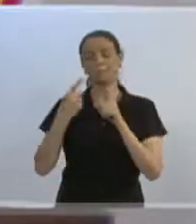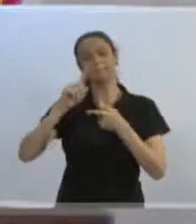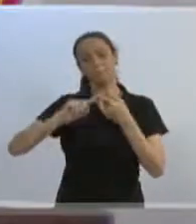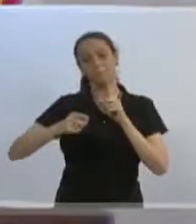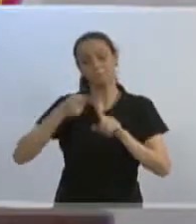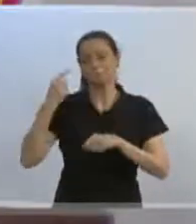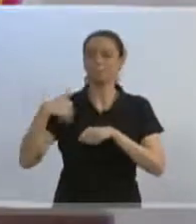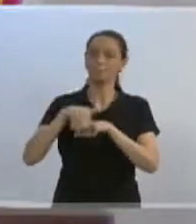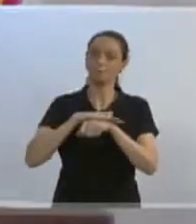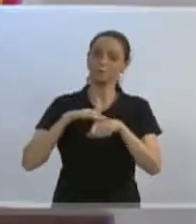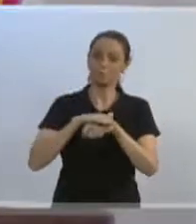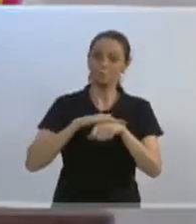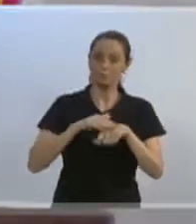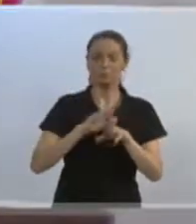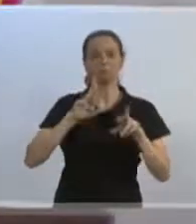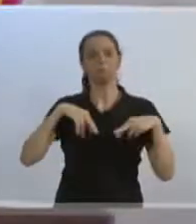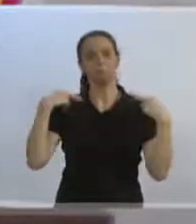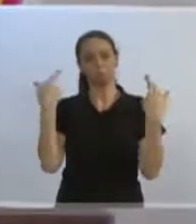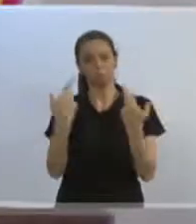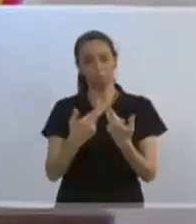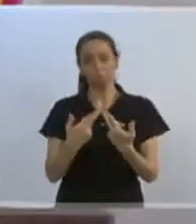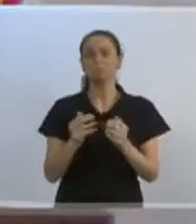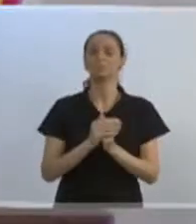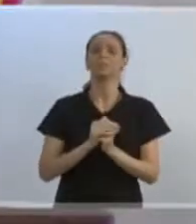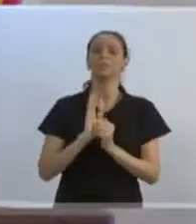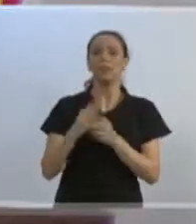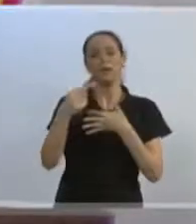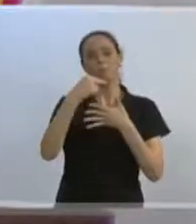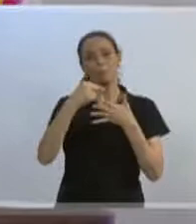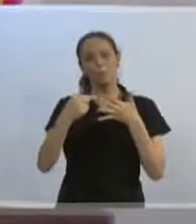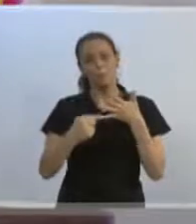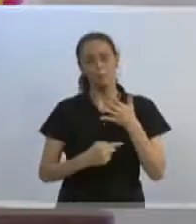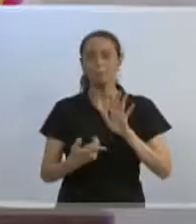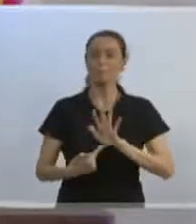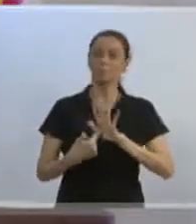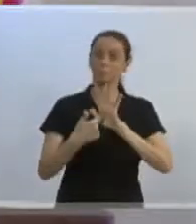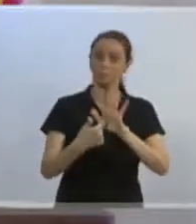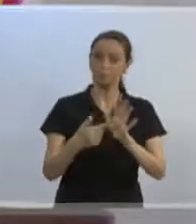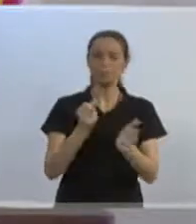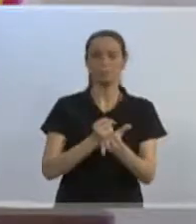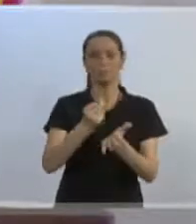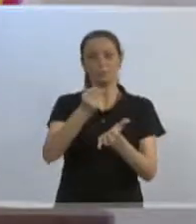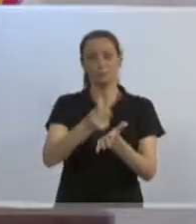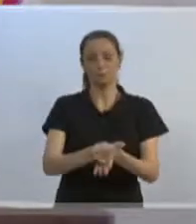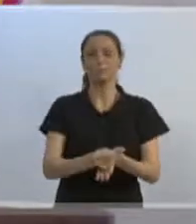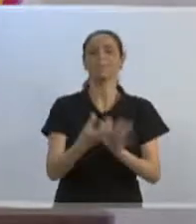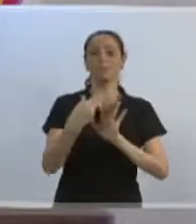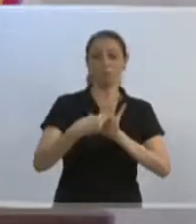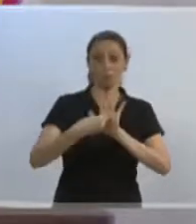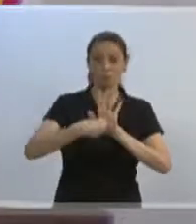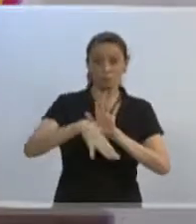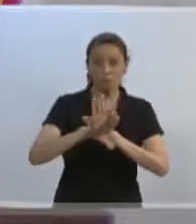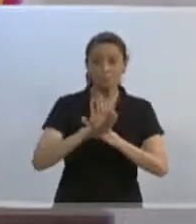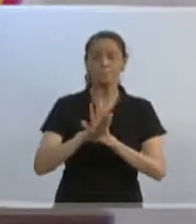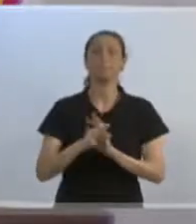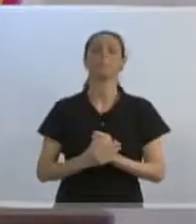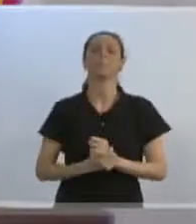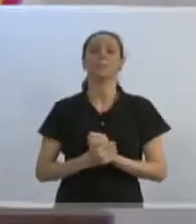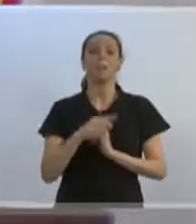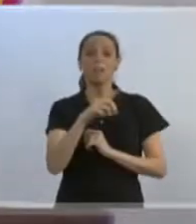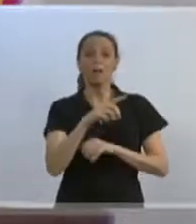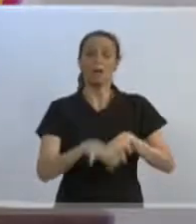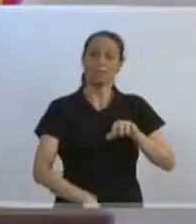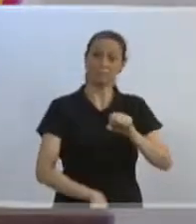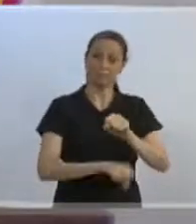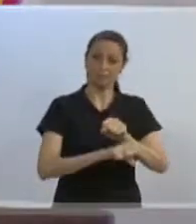inclusive, reunimos aqui esses itens todos, que estamos apresentando e protocolando essas indicações no CETERB para que a gente